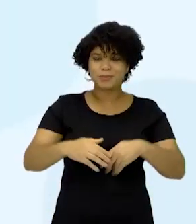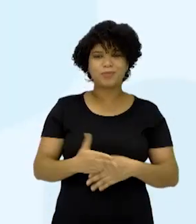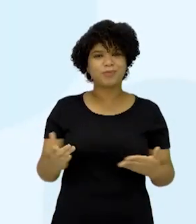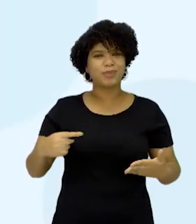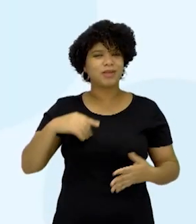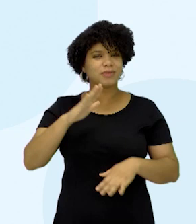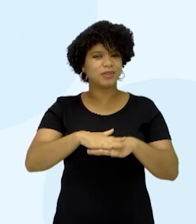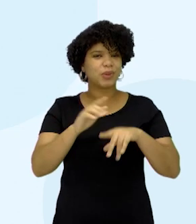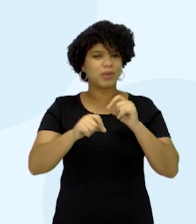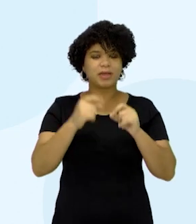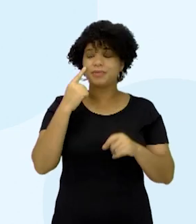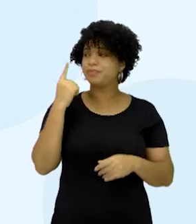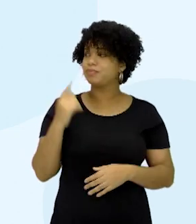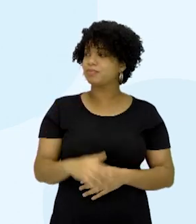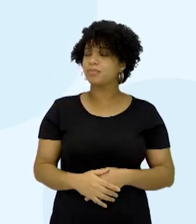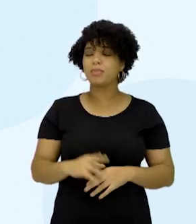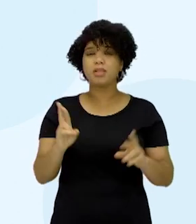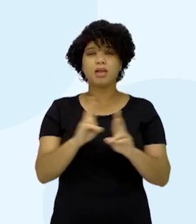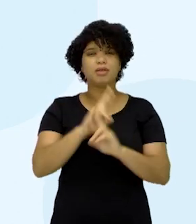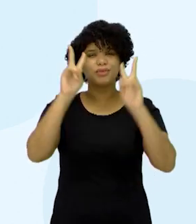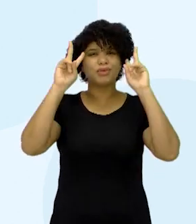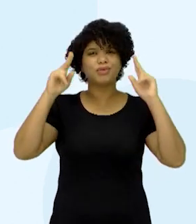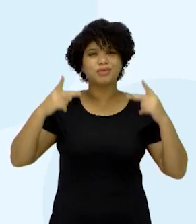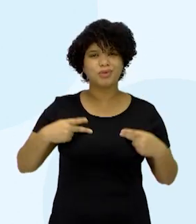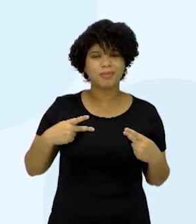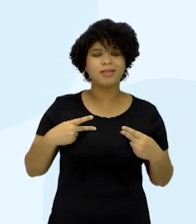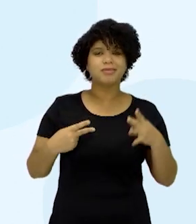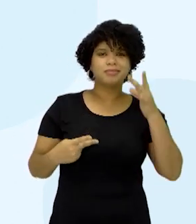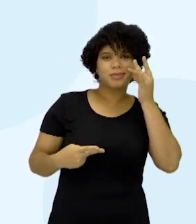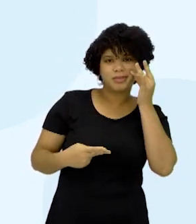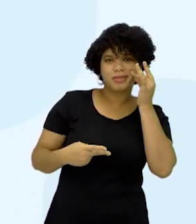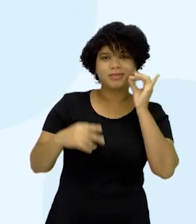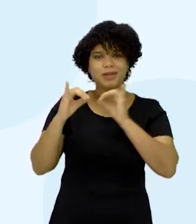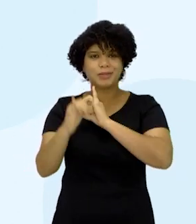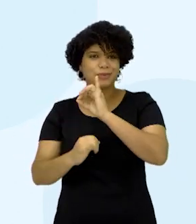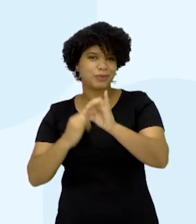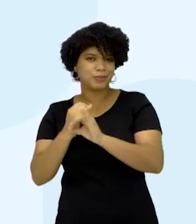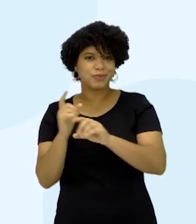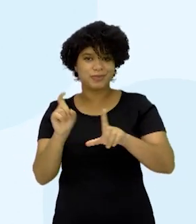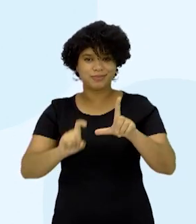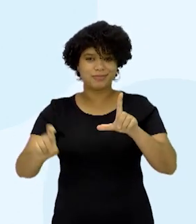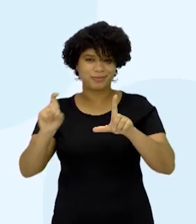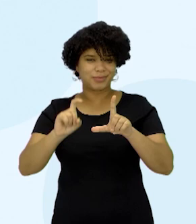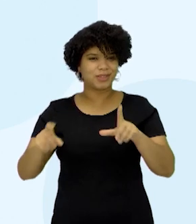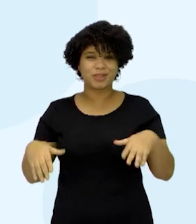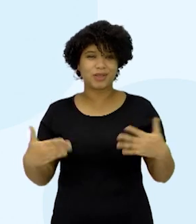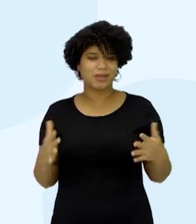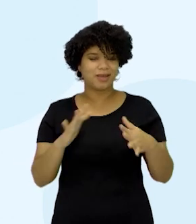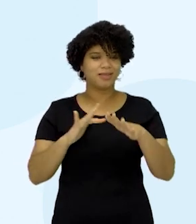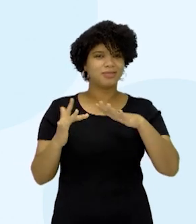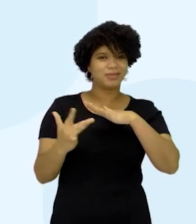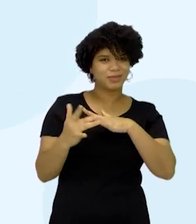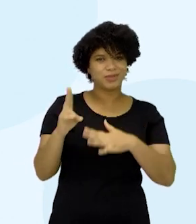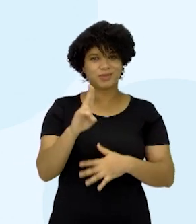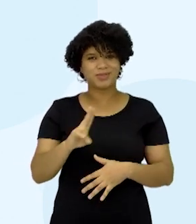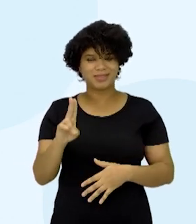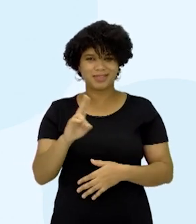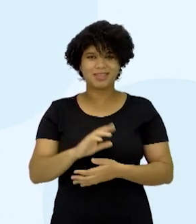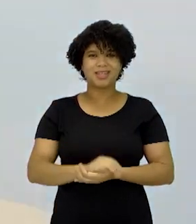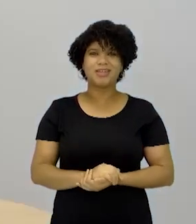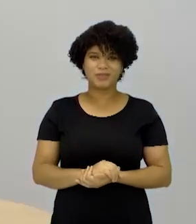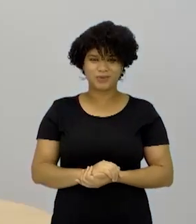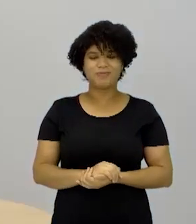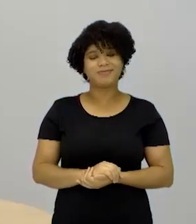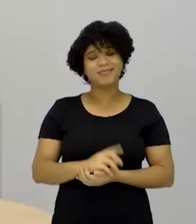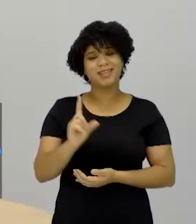as relações humanas dentro e fora do mundo virtual a partir da utilização das redes sociais. E